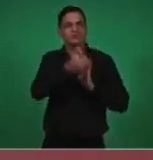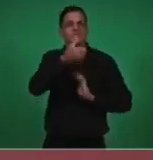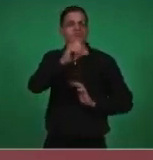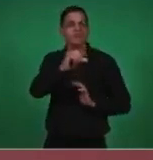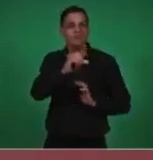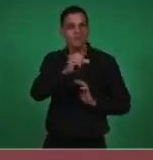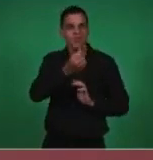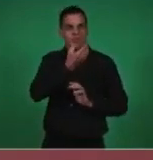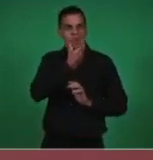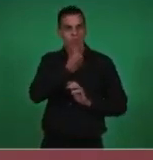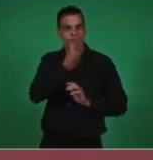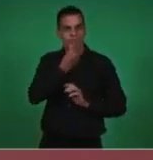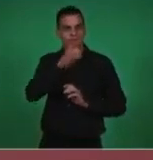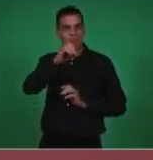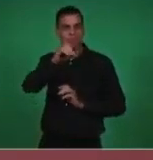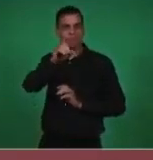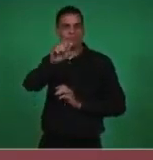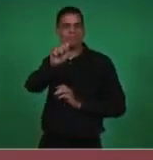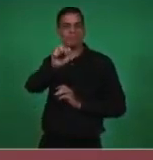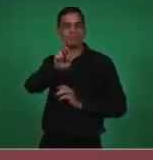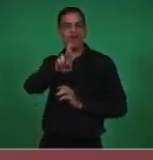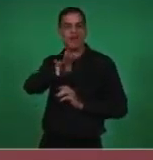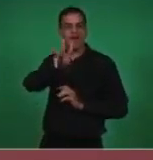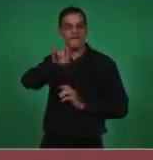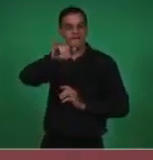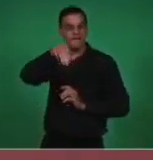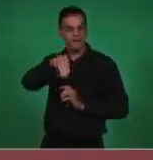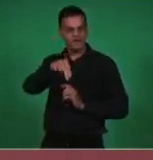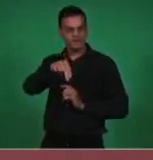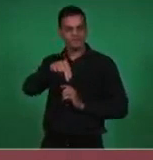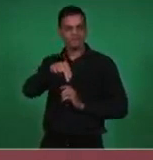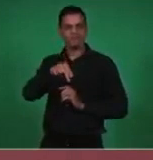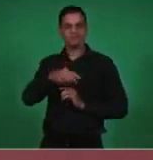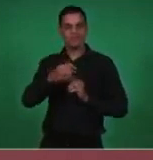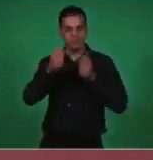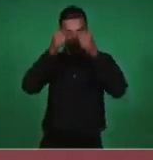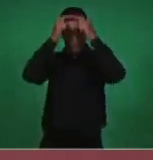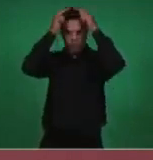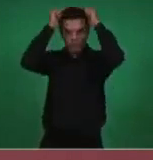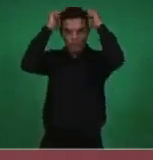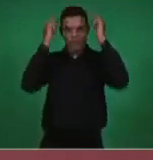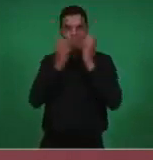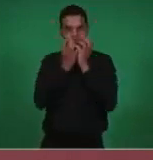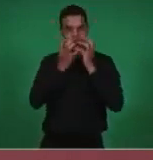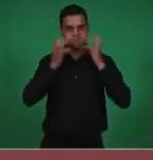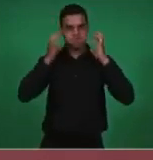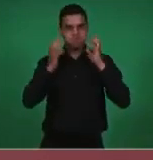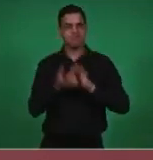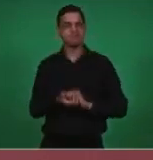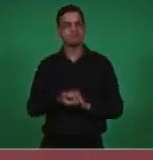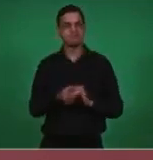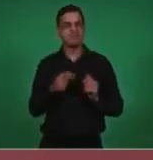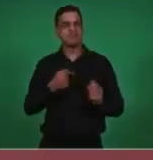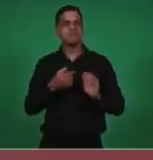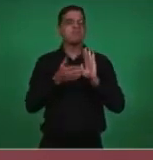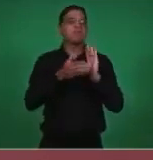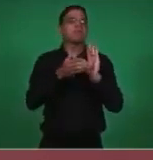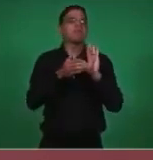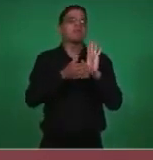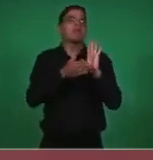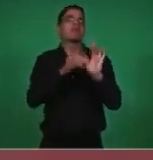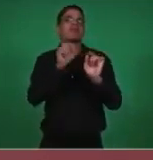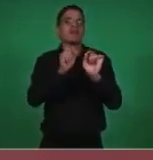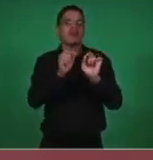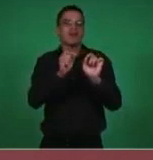espécies, elas evoluem ao longo do tempo, elas sofrem modificações através de processos que ele chama de seleção